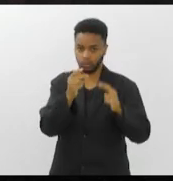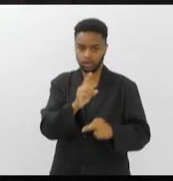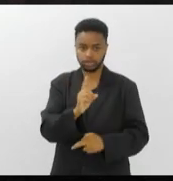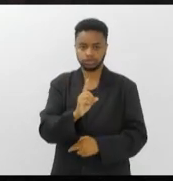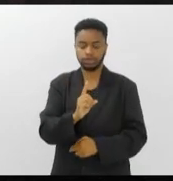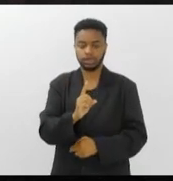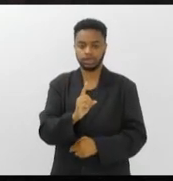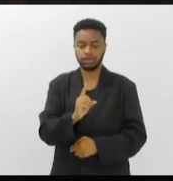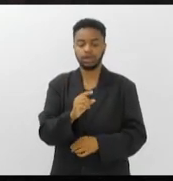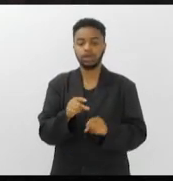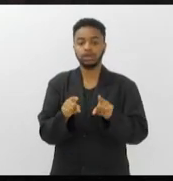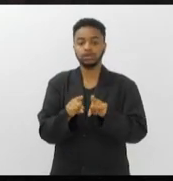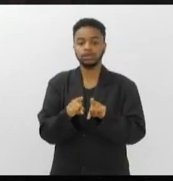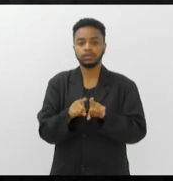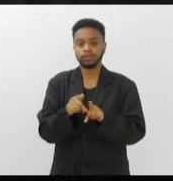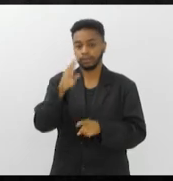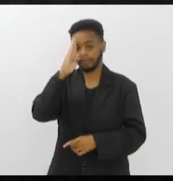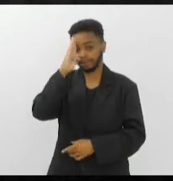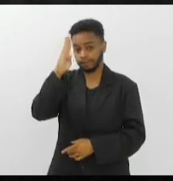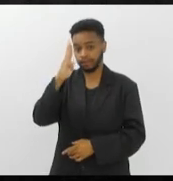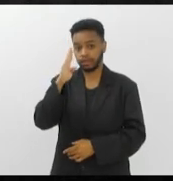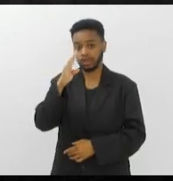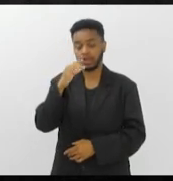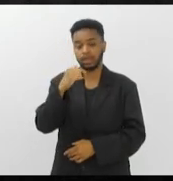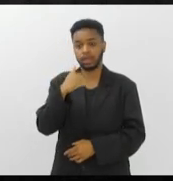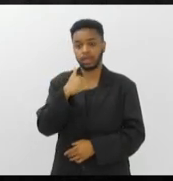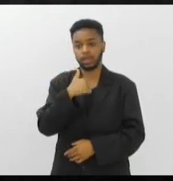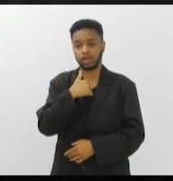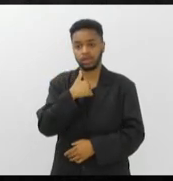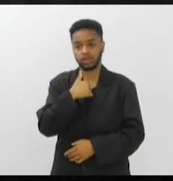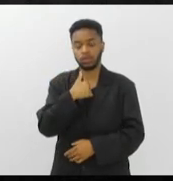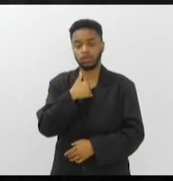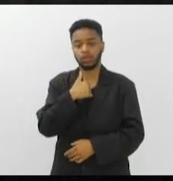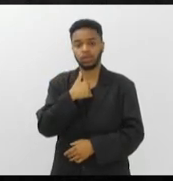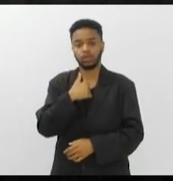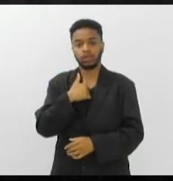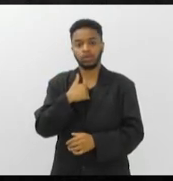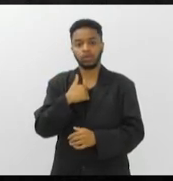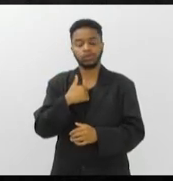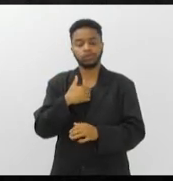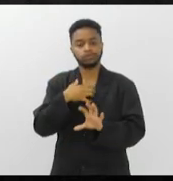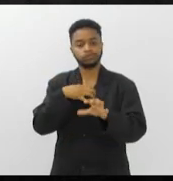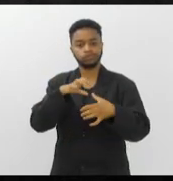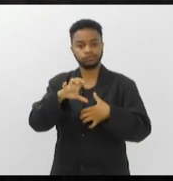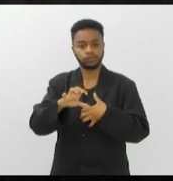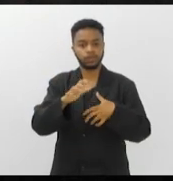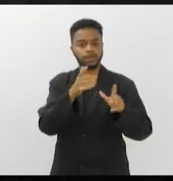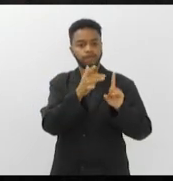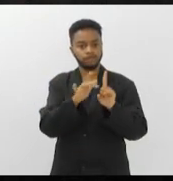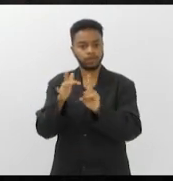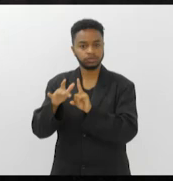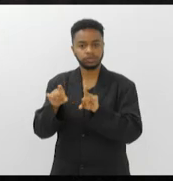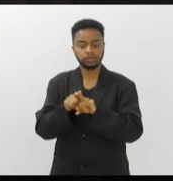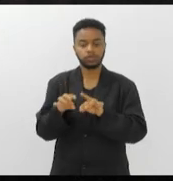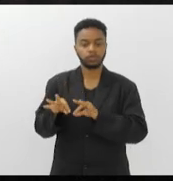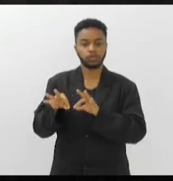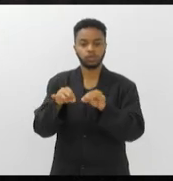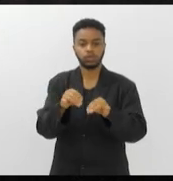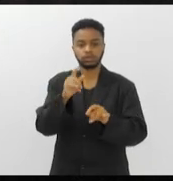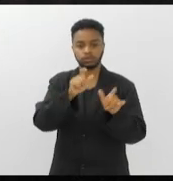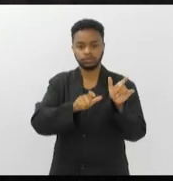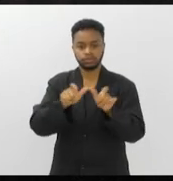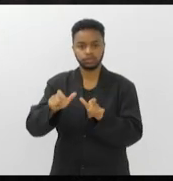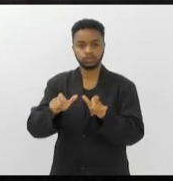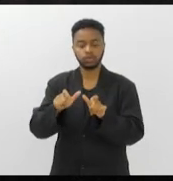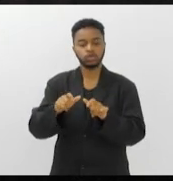e, principalmente, me coloco na vítima, no lugar dessas vítimas, todas essas pessoas que sofrem